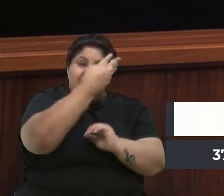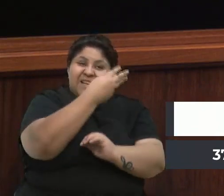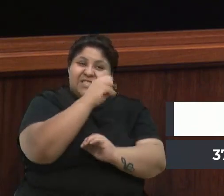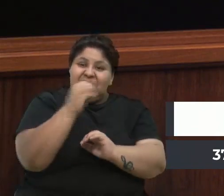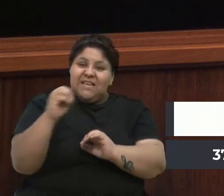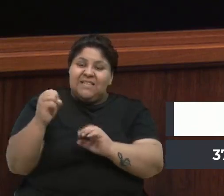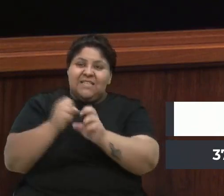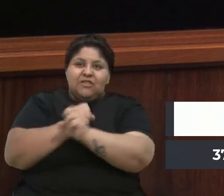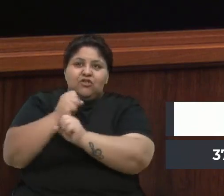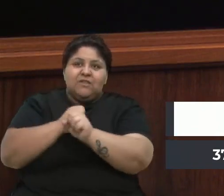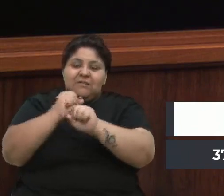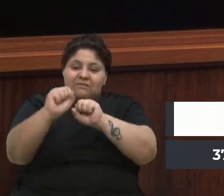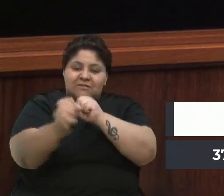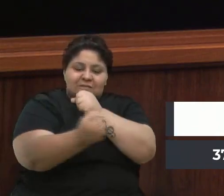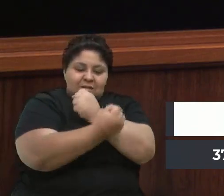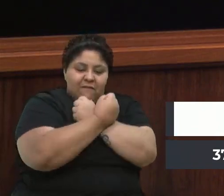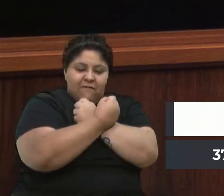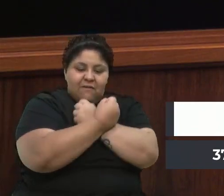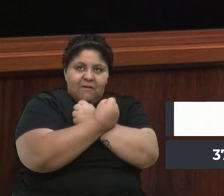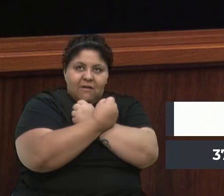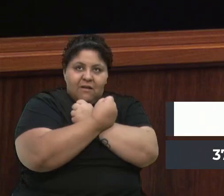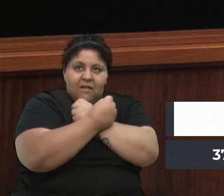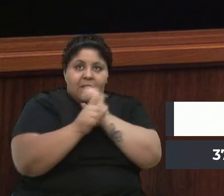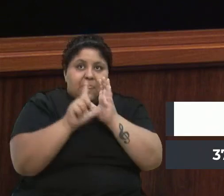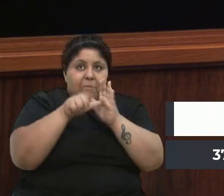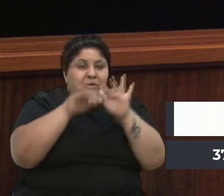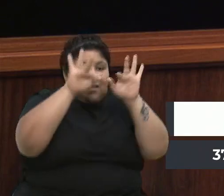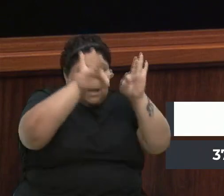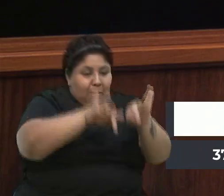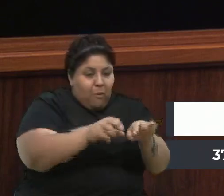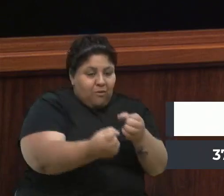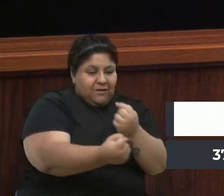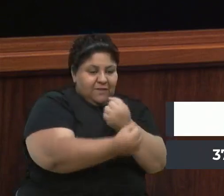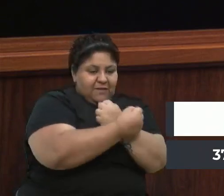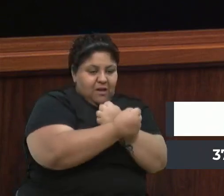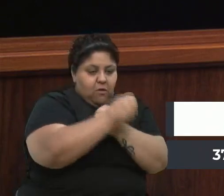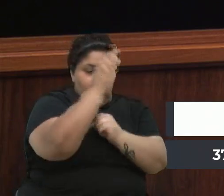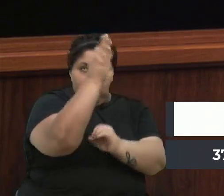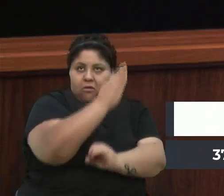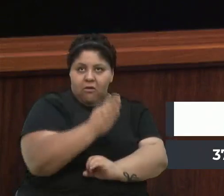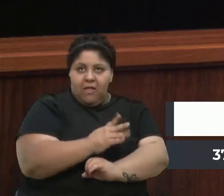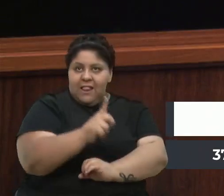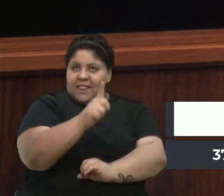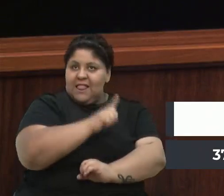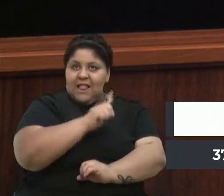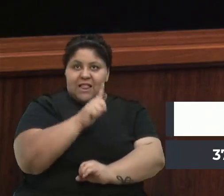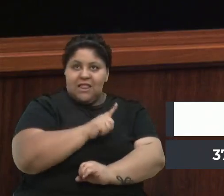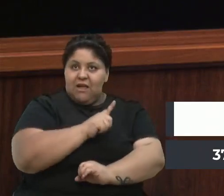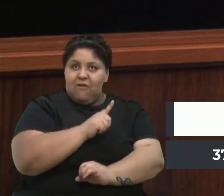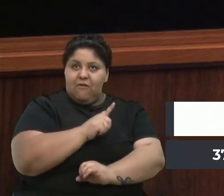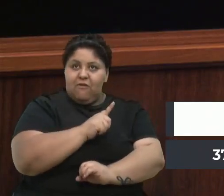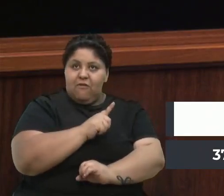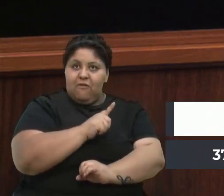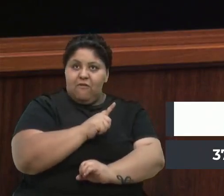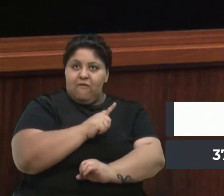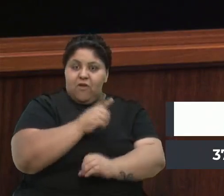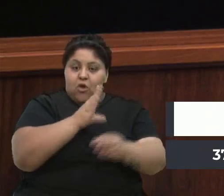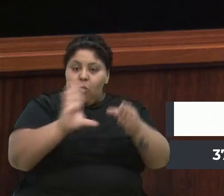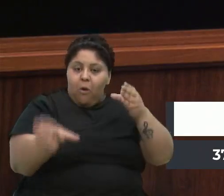anos de escravidão. E que quando acabou a escravização no Brasil, não teve uma vírgula na